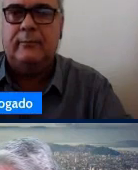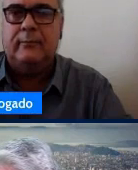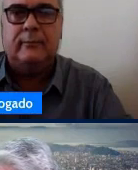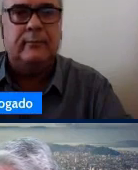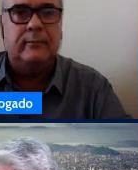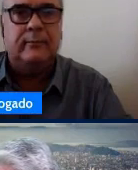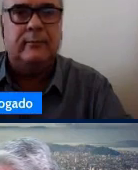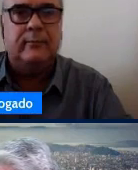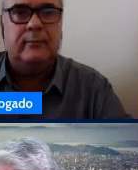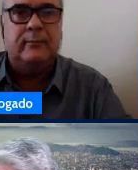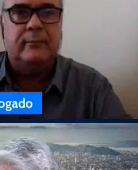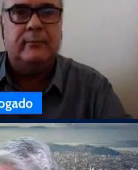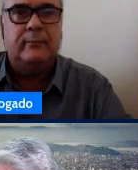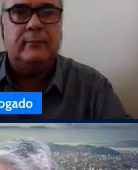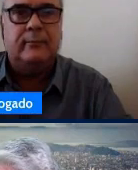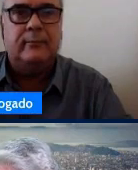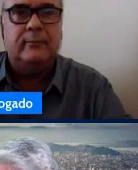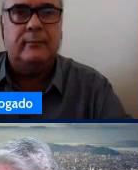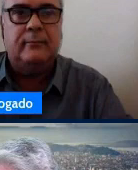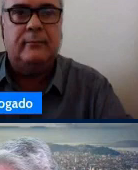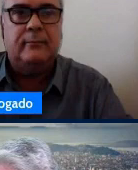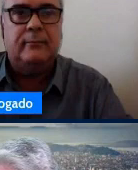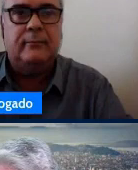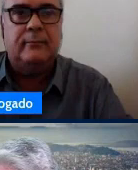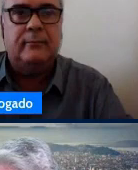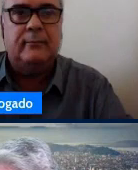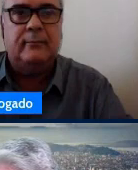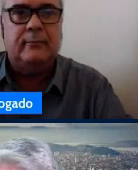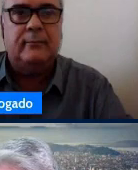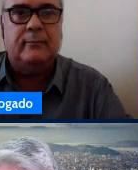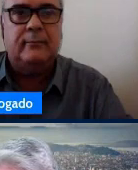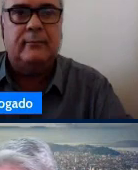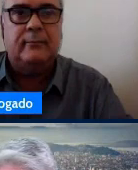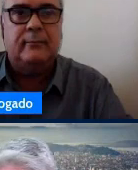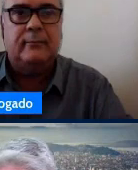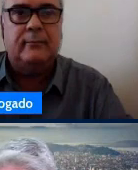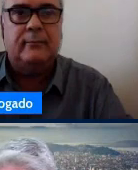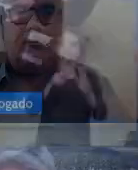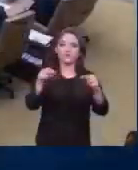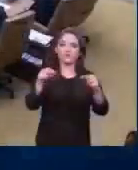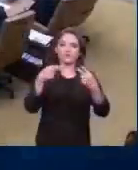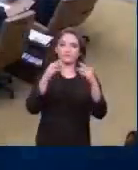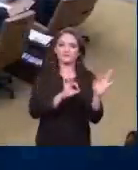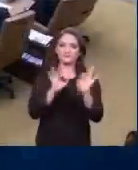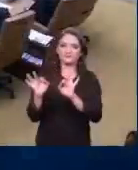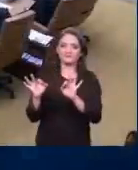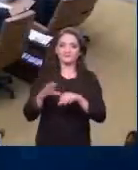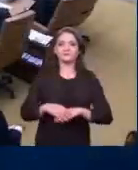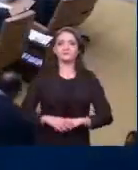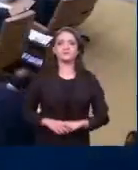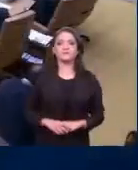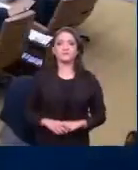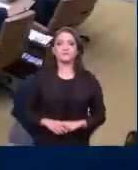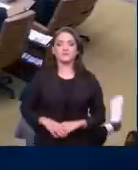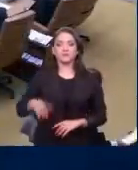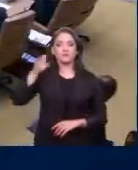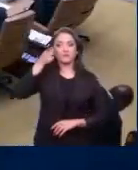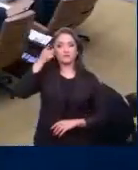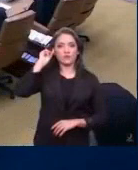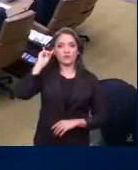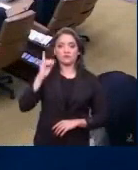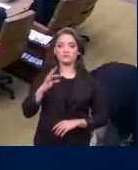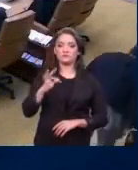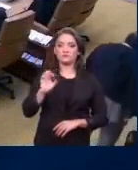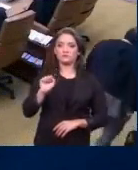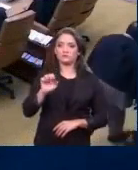né? Jurista, nem nada. Quem é que atua numa situação dessa, onde um dos poderes